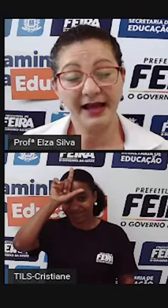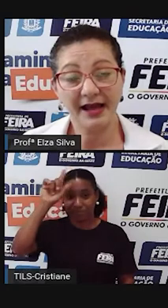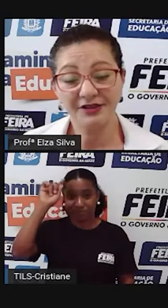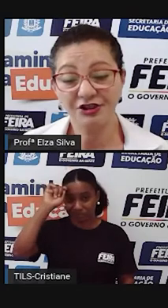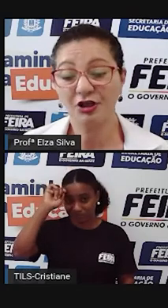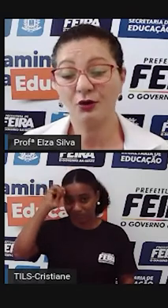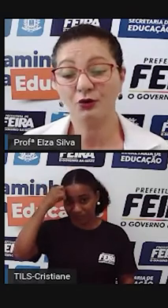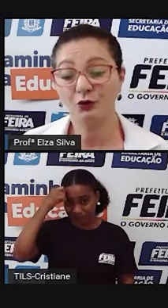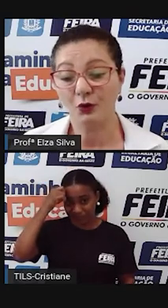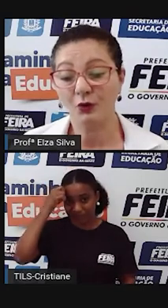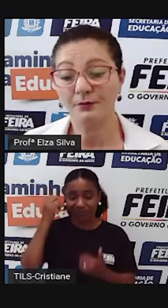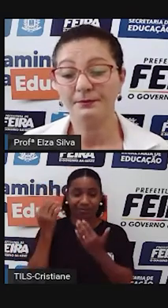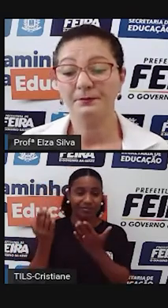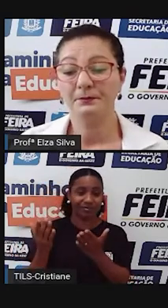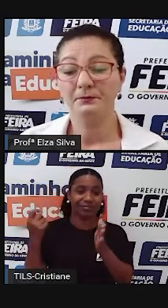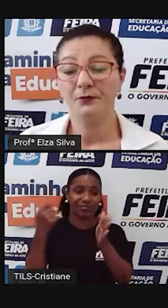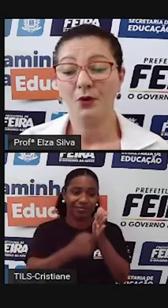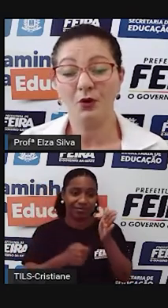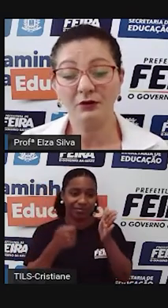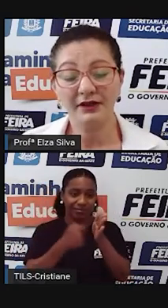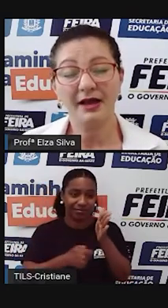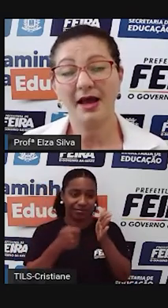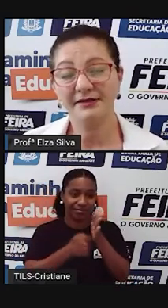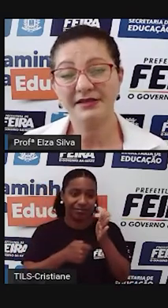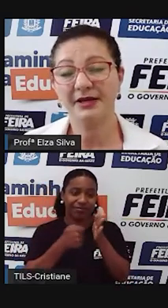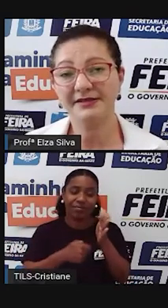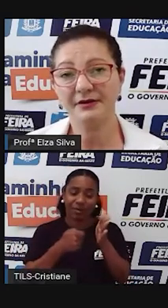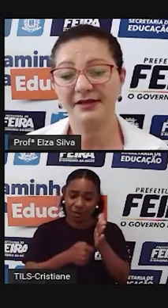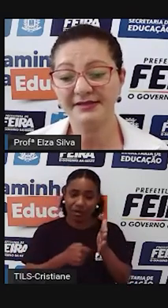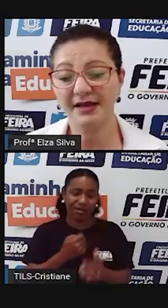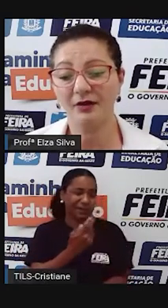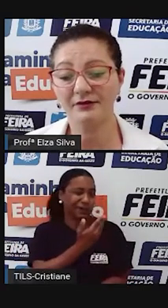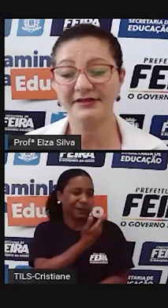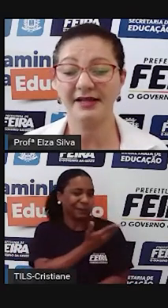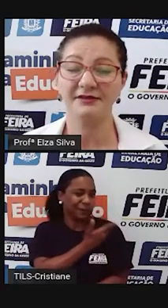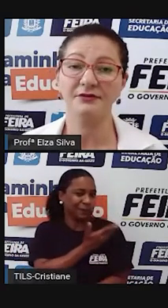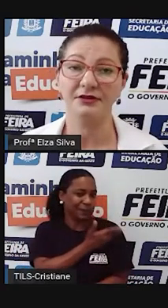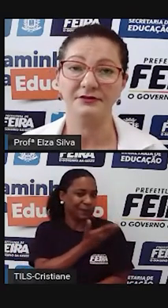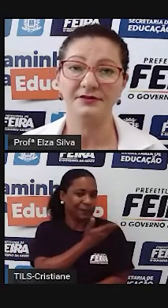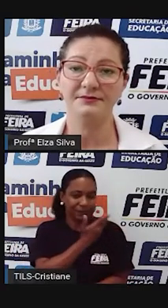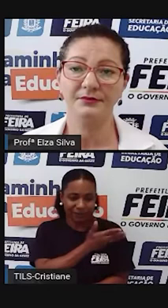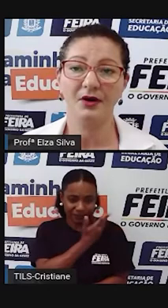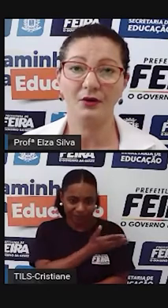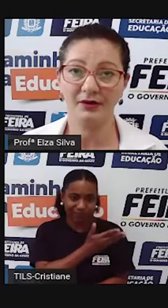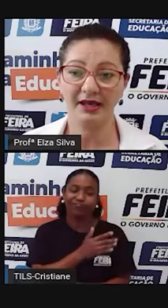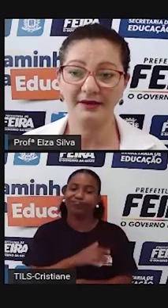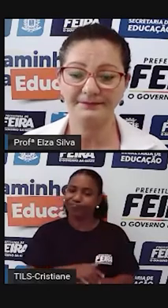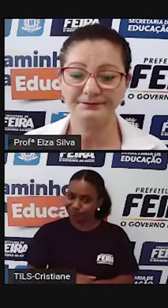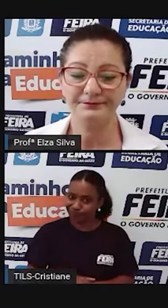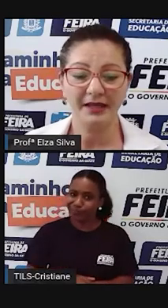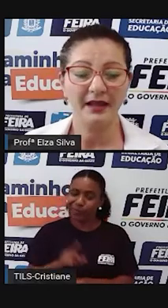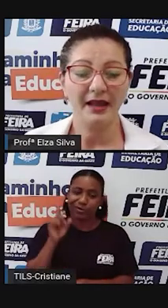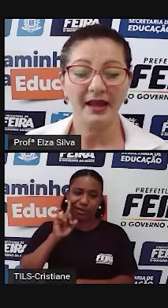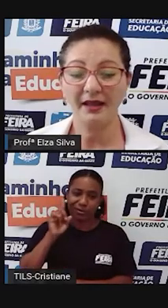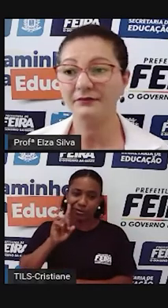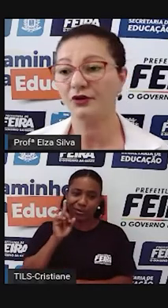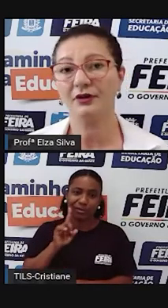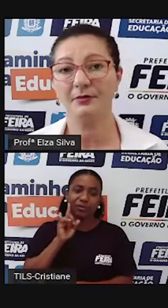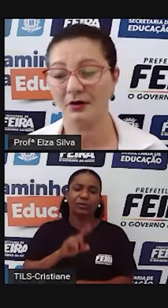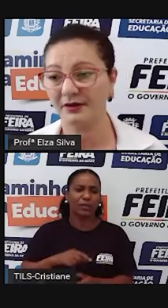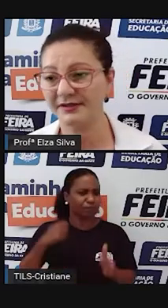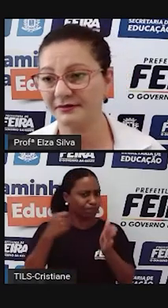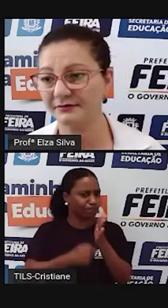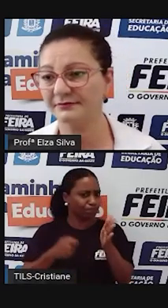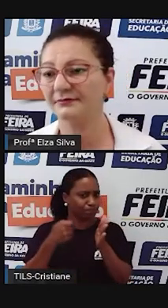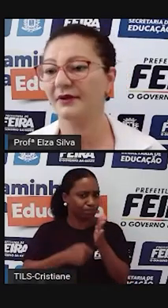na verdade, que lutou contra a discriminação racial nos Estados Unidos, ok? And